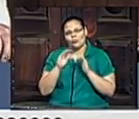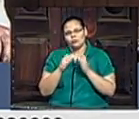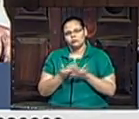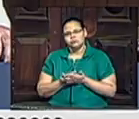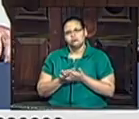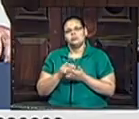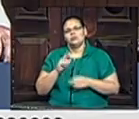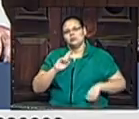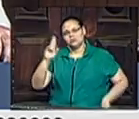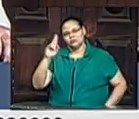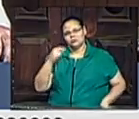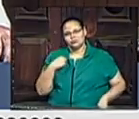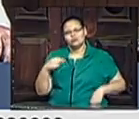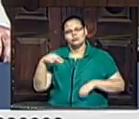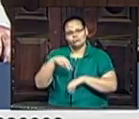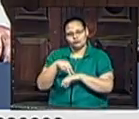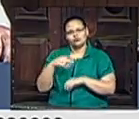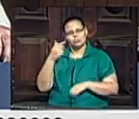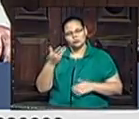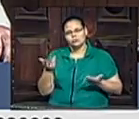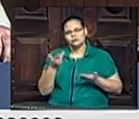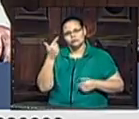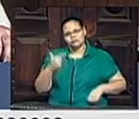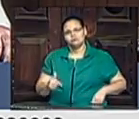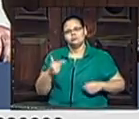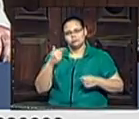me posiciono aqui outra vez.